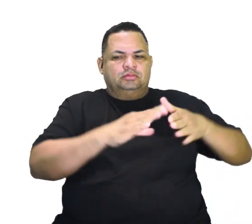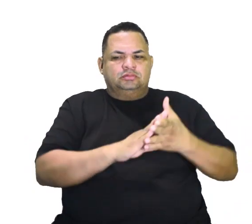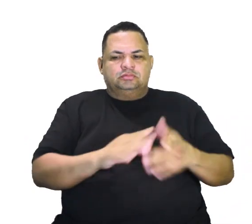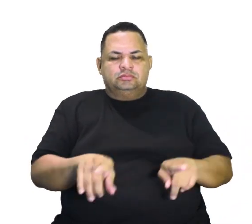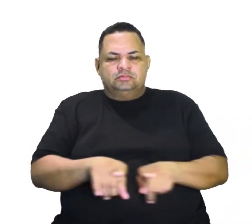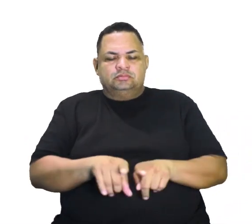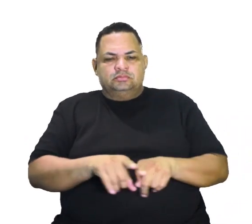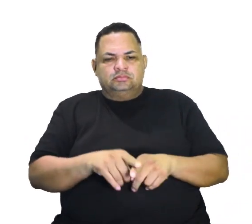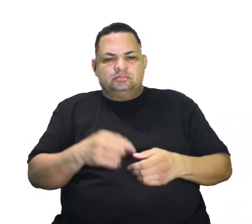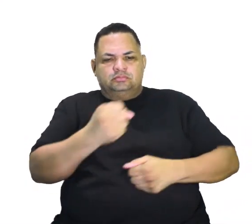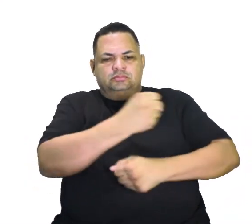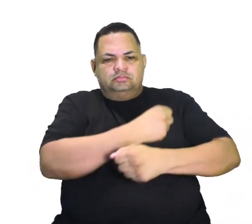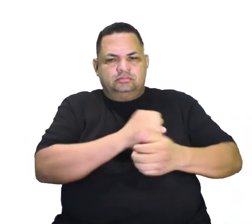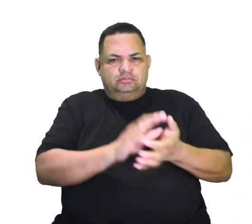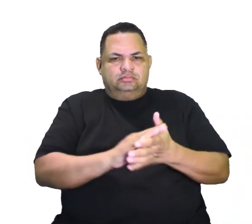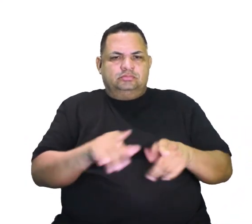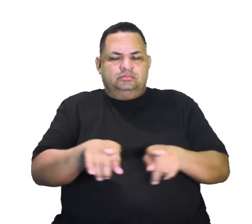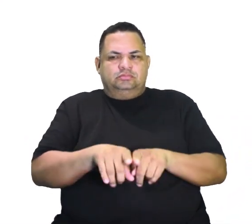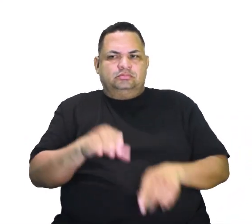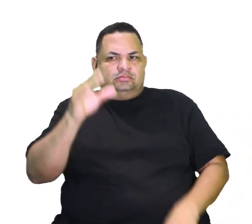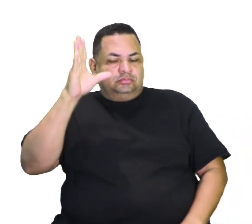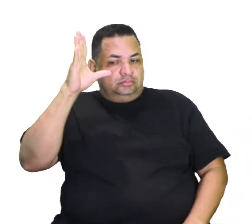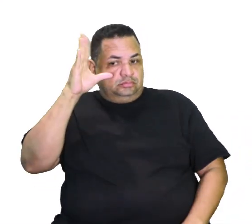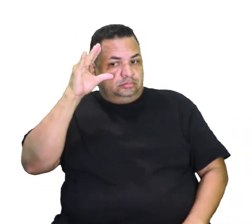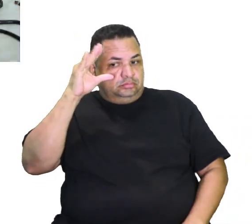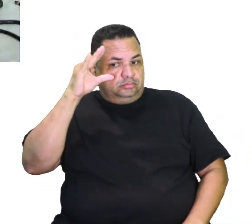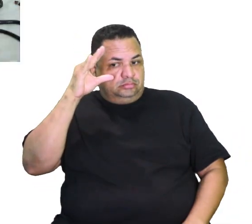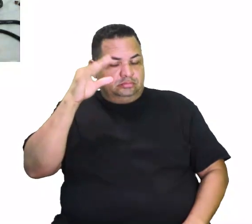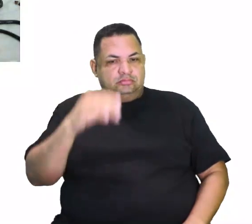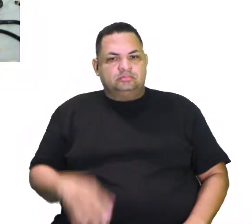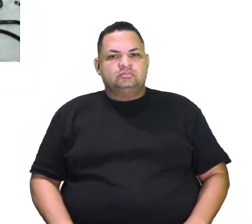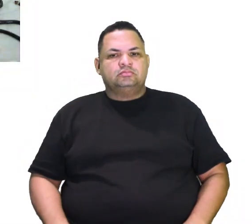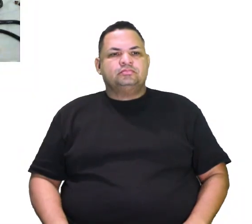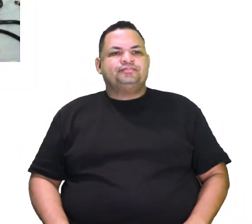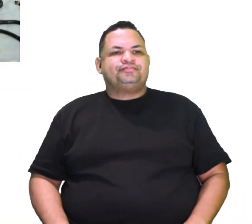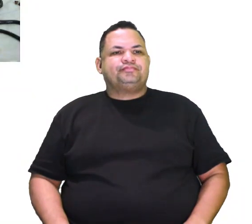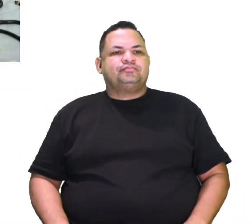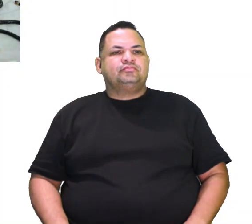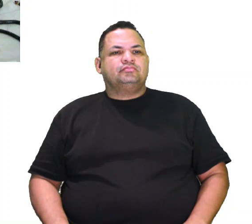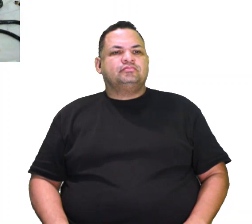panelas. Muito bem, vamos a uma curiosidade.